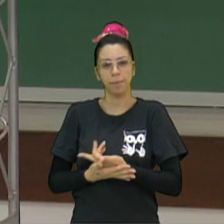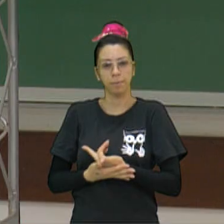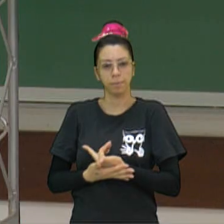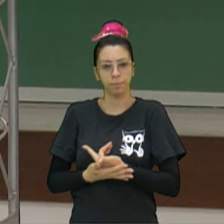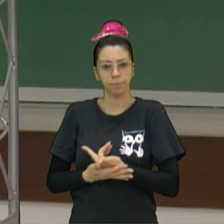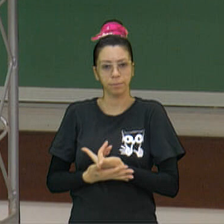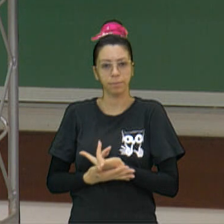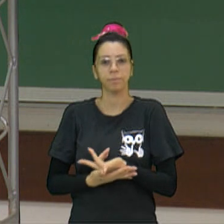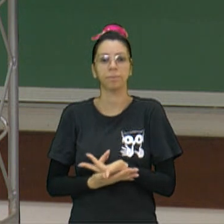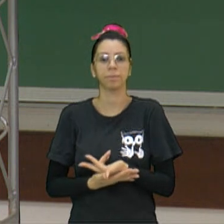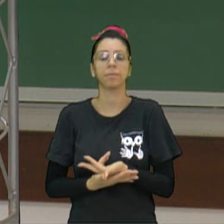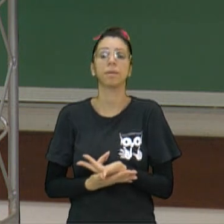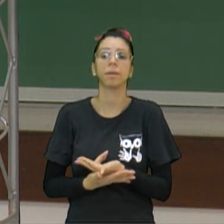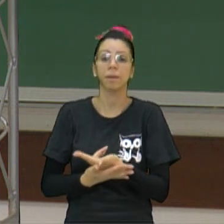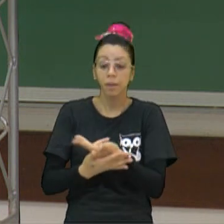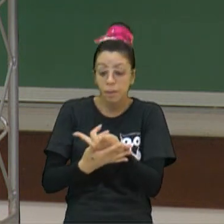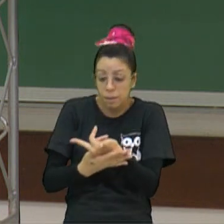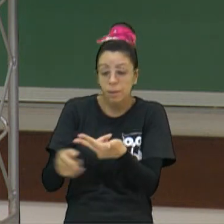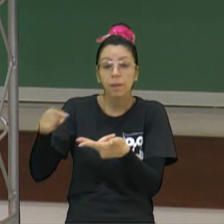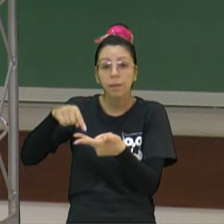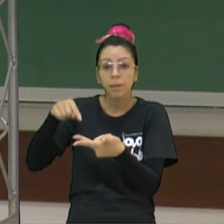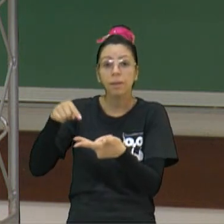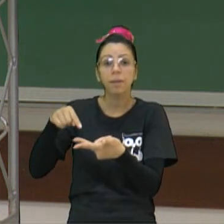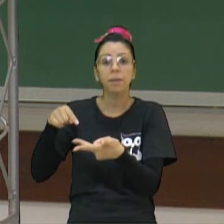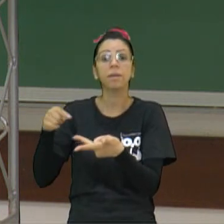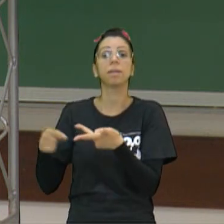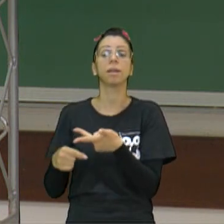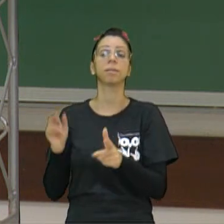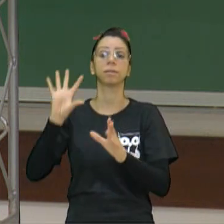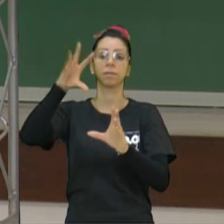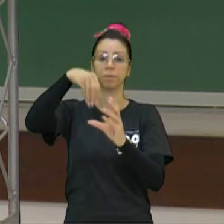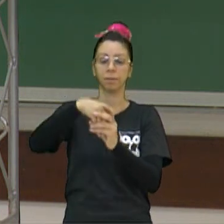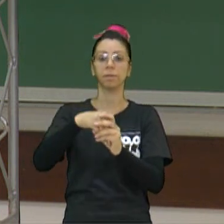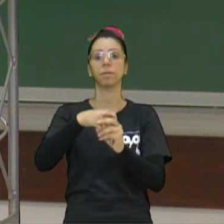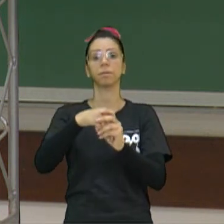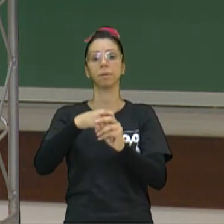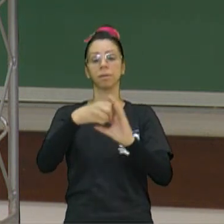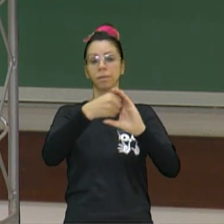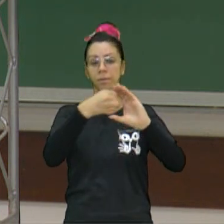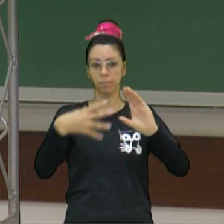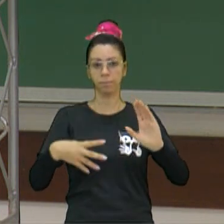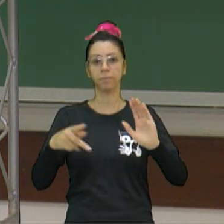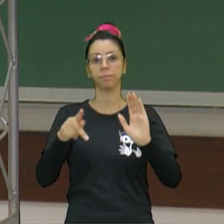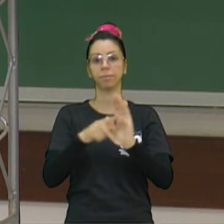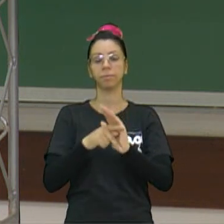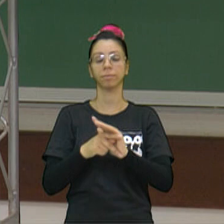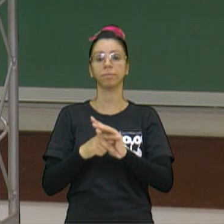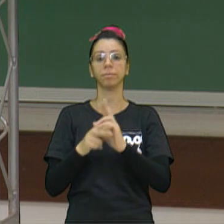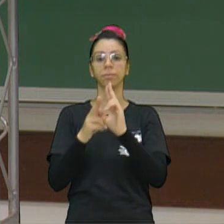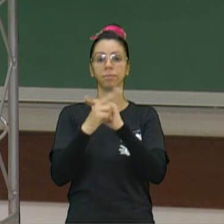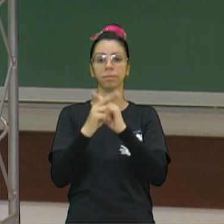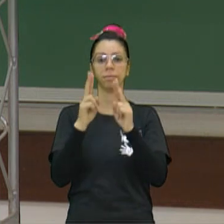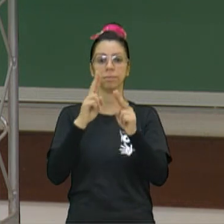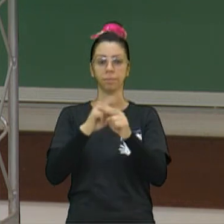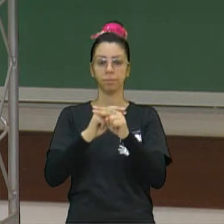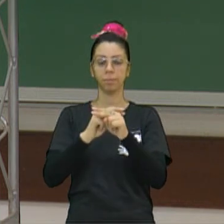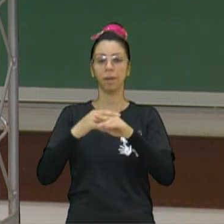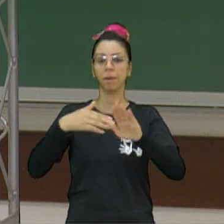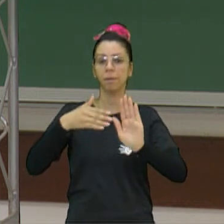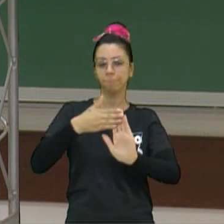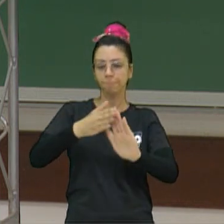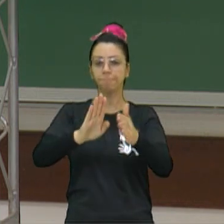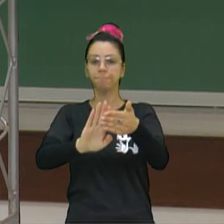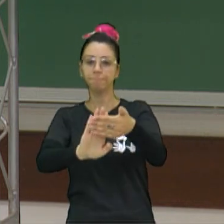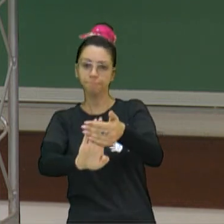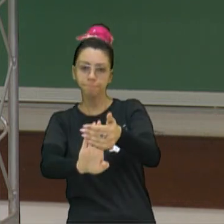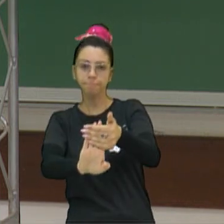métodos, mas aqui necessariamente está dentro do método Pilates, que é a questão do alongamento, né, e flexibilidade